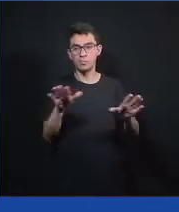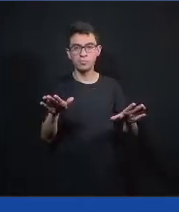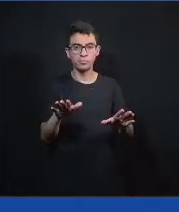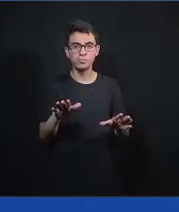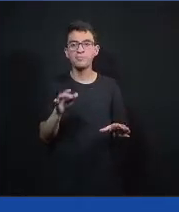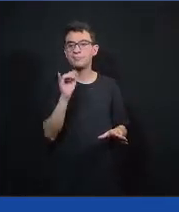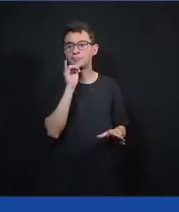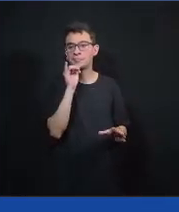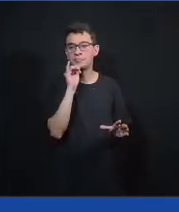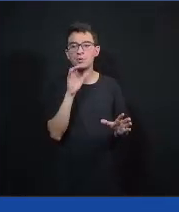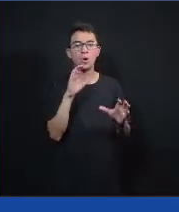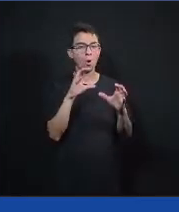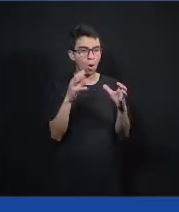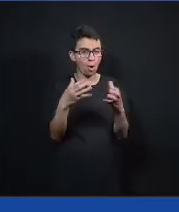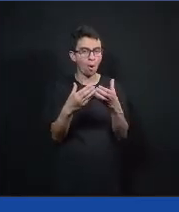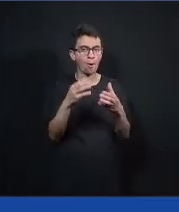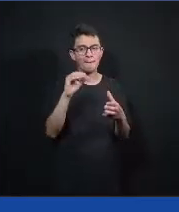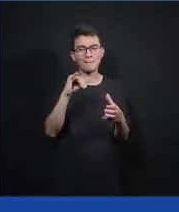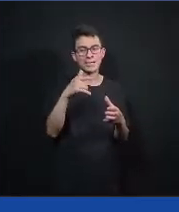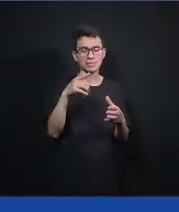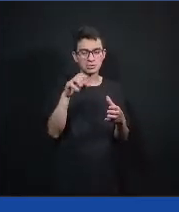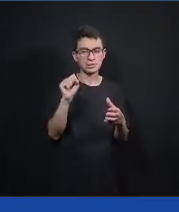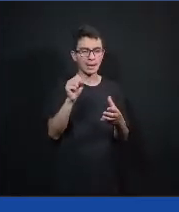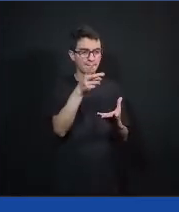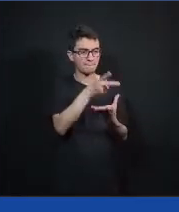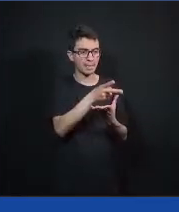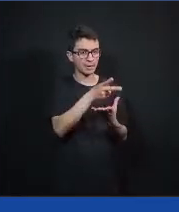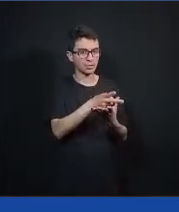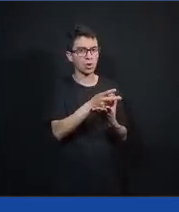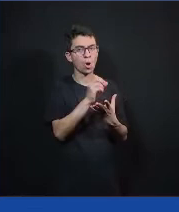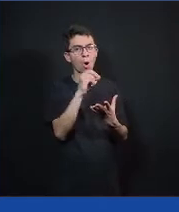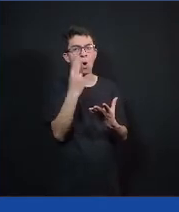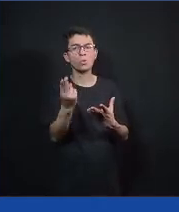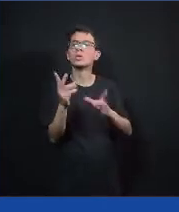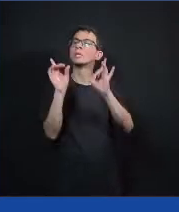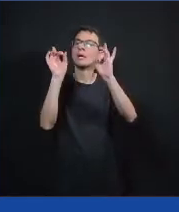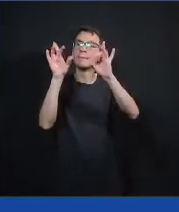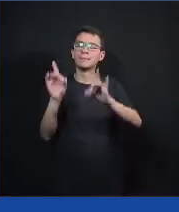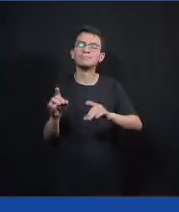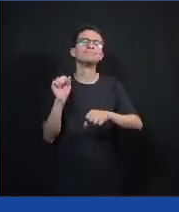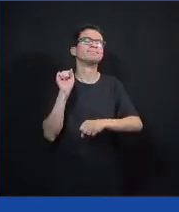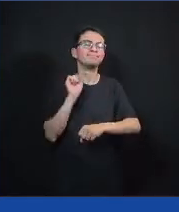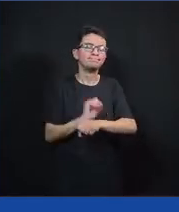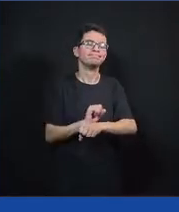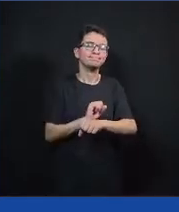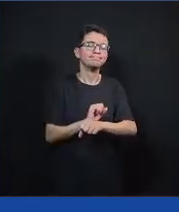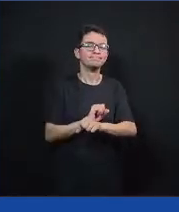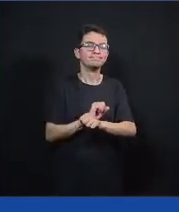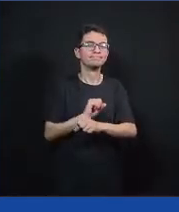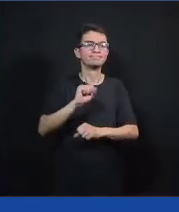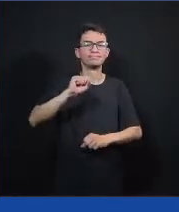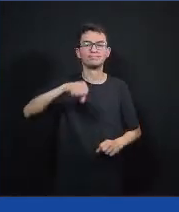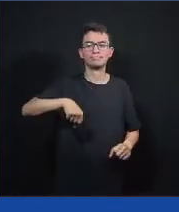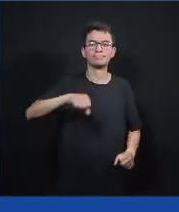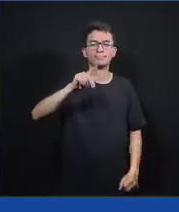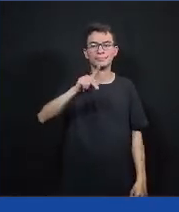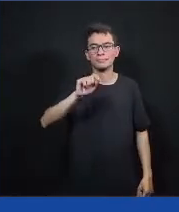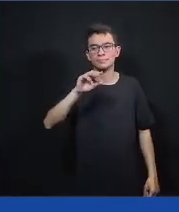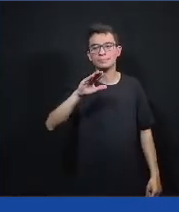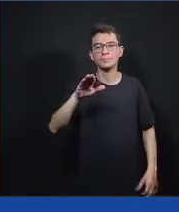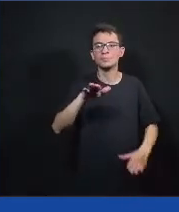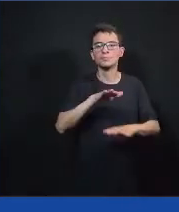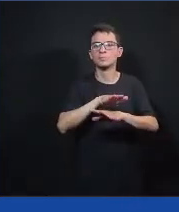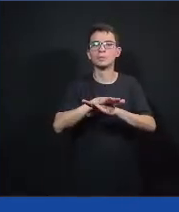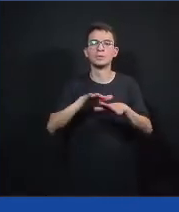comissões estão paradas, tanto as comissões permanentes quanto as comissões especiais. Mesmo a PEC foi apreciada somente em